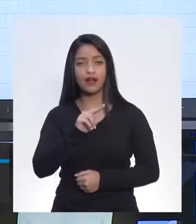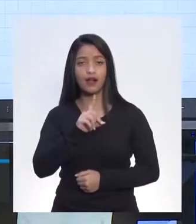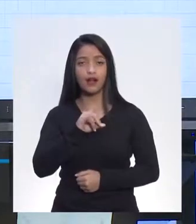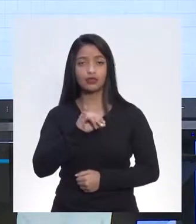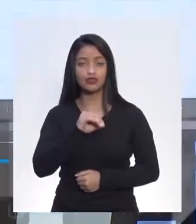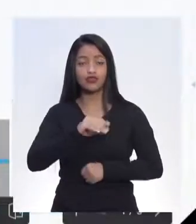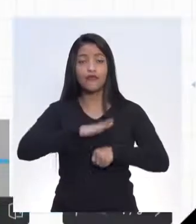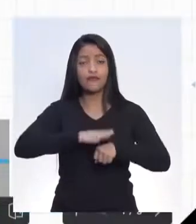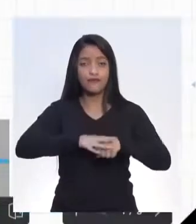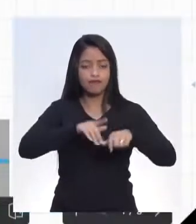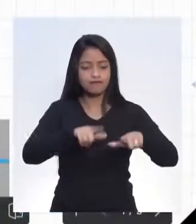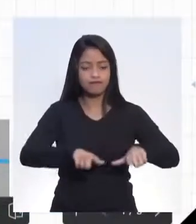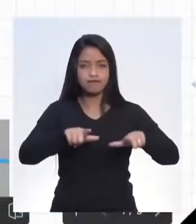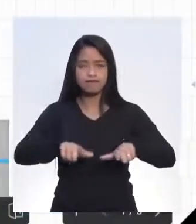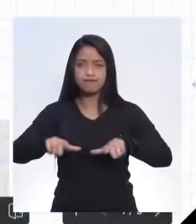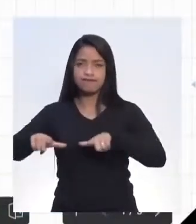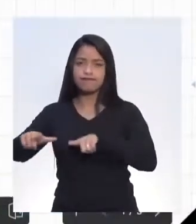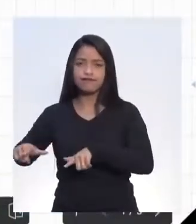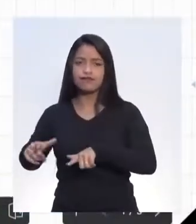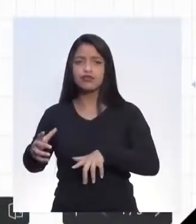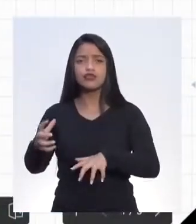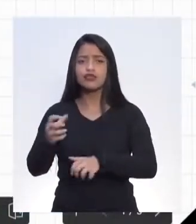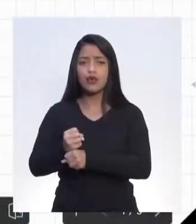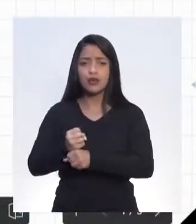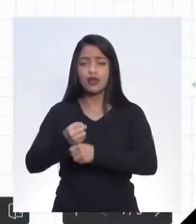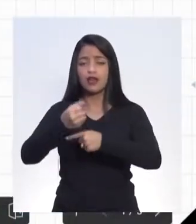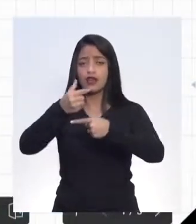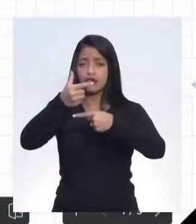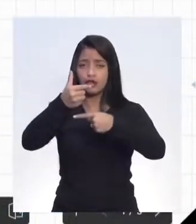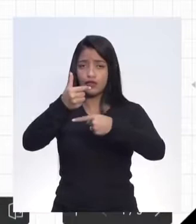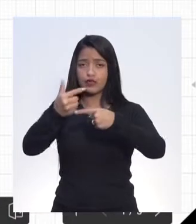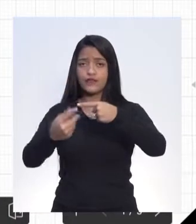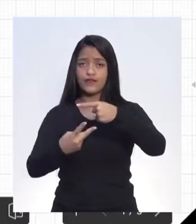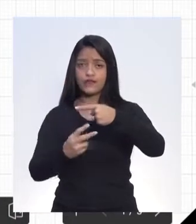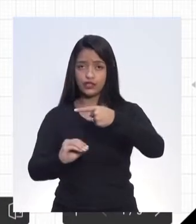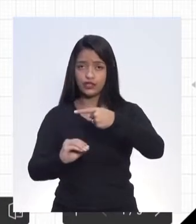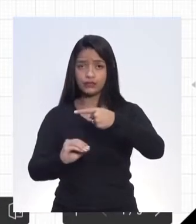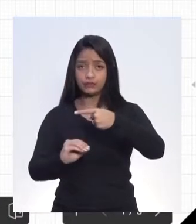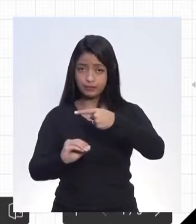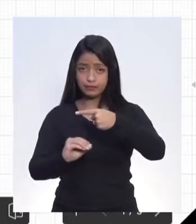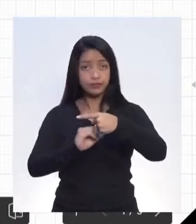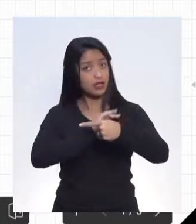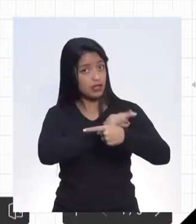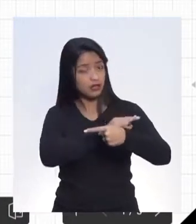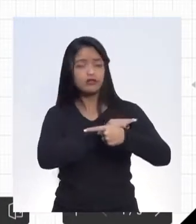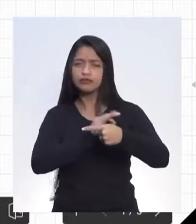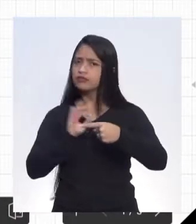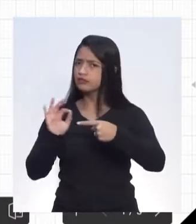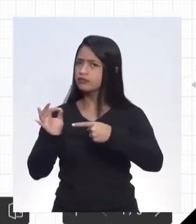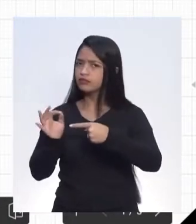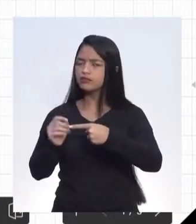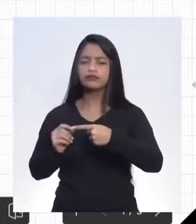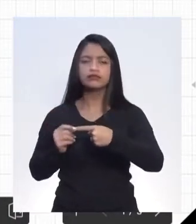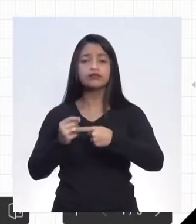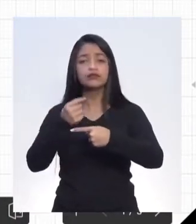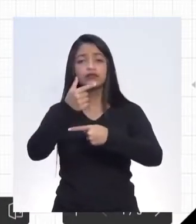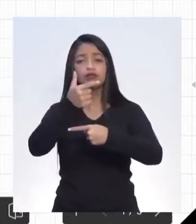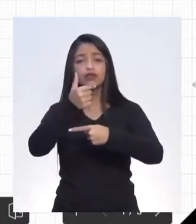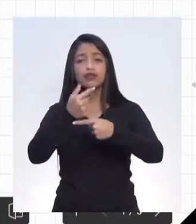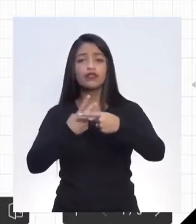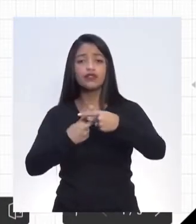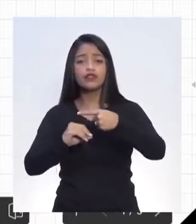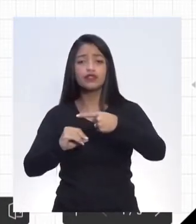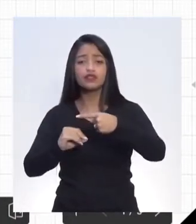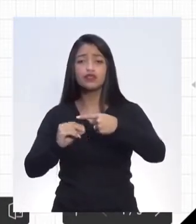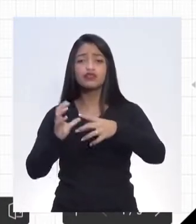12 vinteavos. É isso? Certo. Então, 12 vinteavos de quanto? De R$